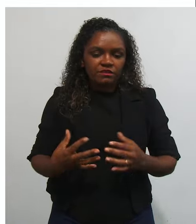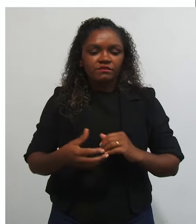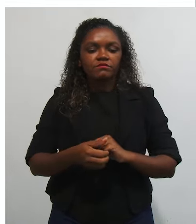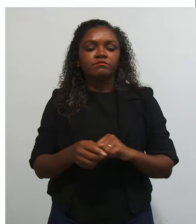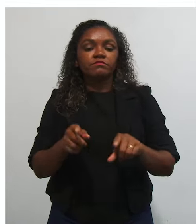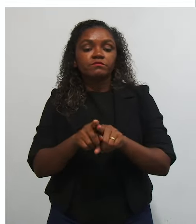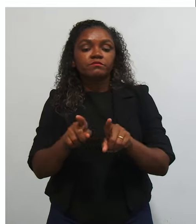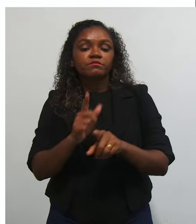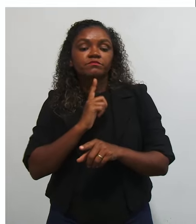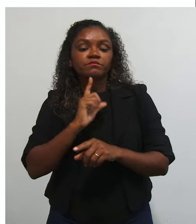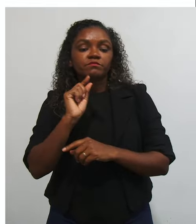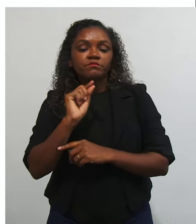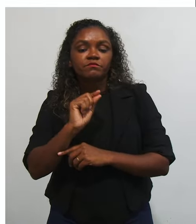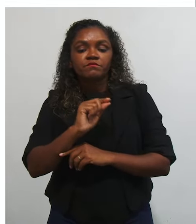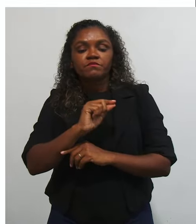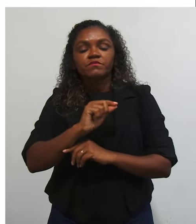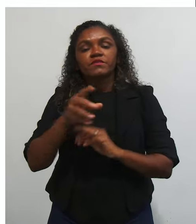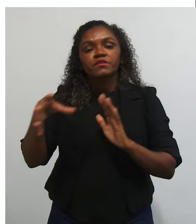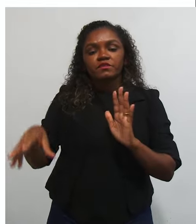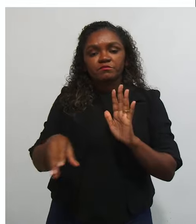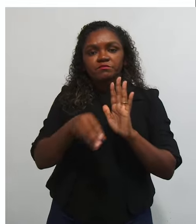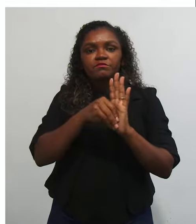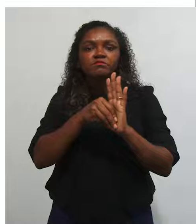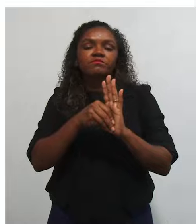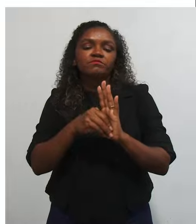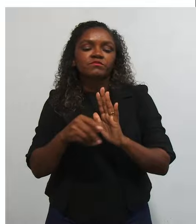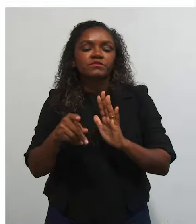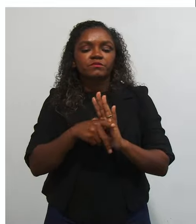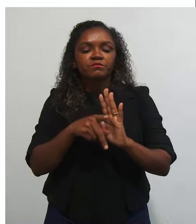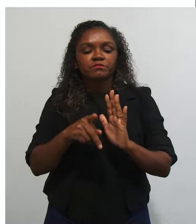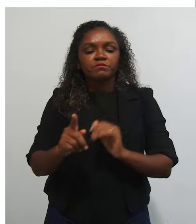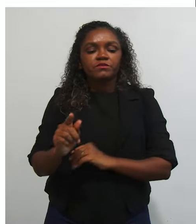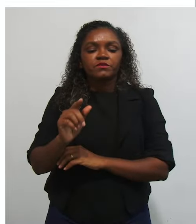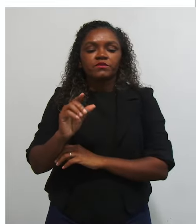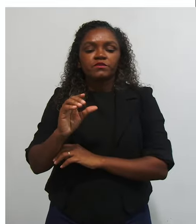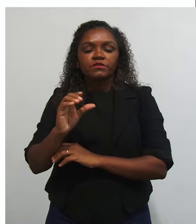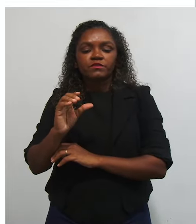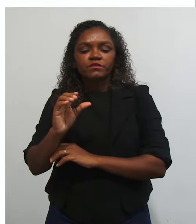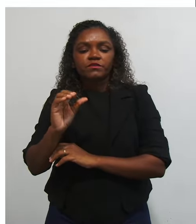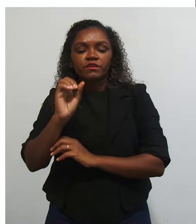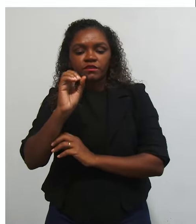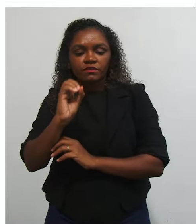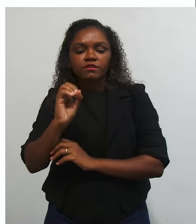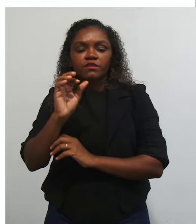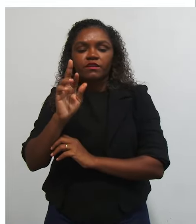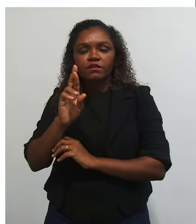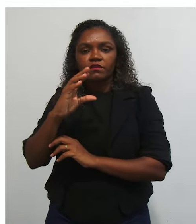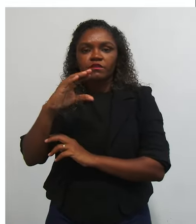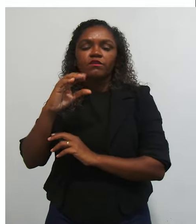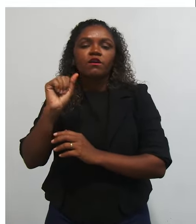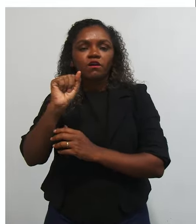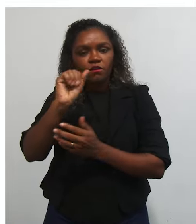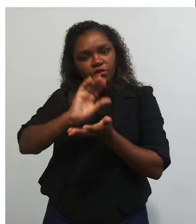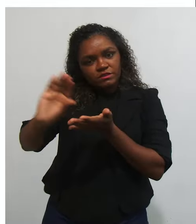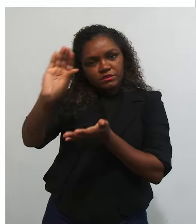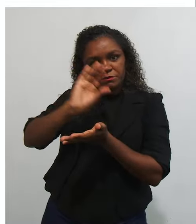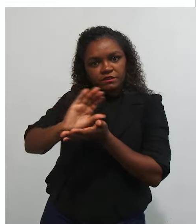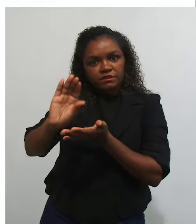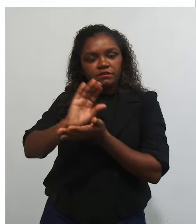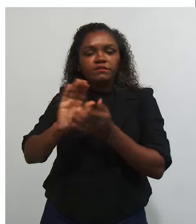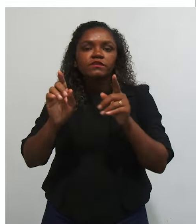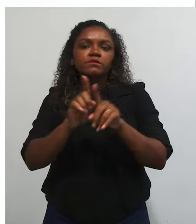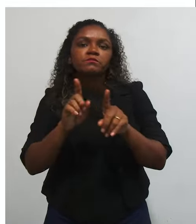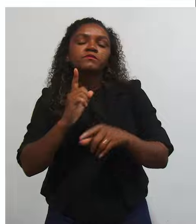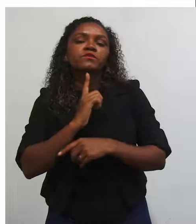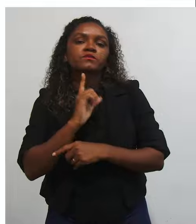a implementação da esfera orçamentária que veio com a Constituição de 88 e fontes e destinação de recurso que